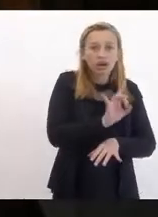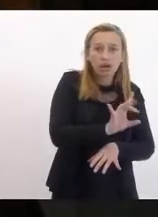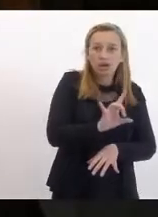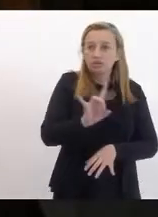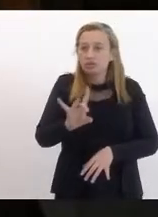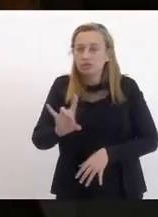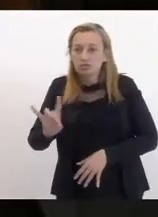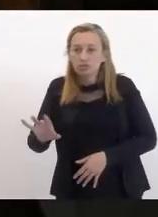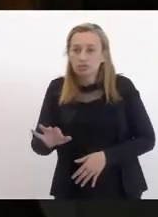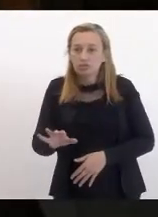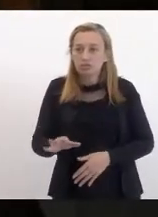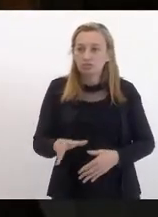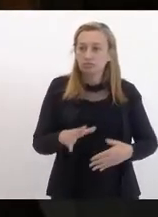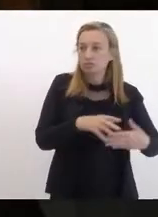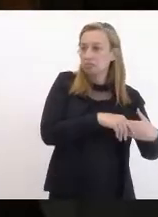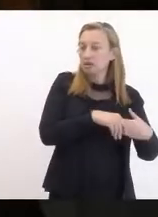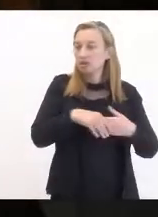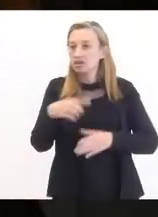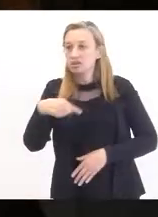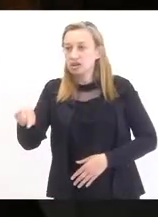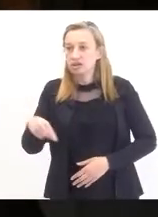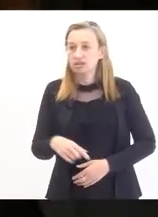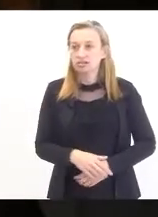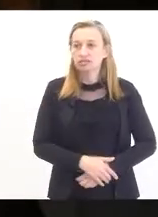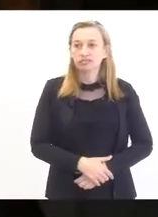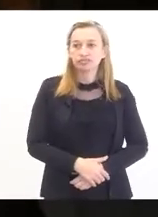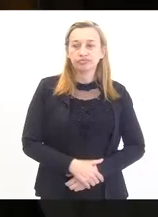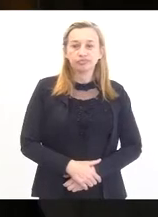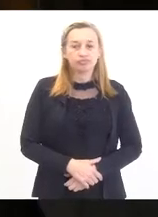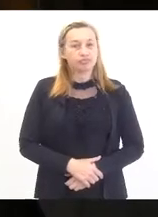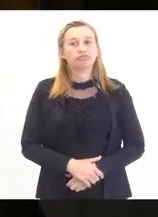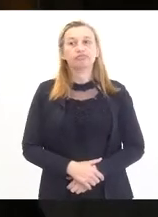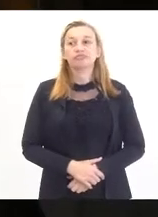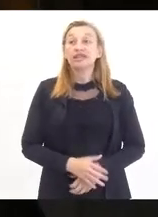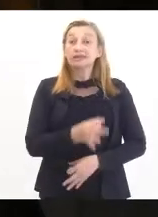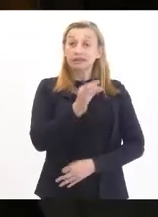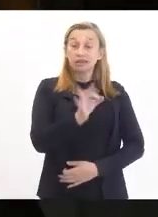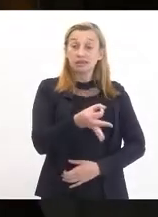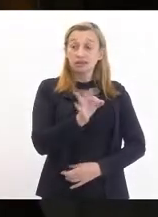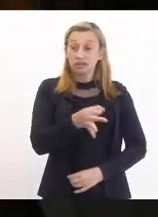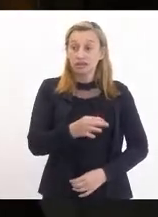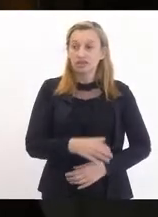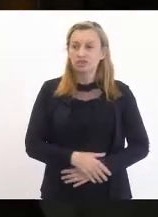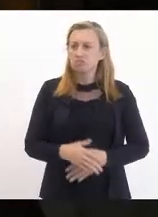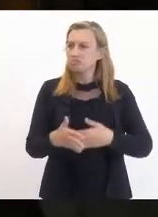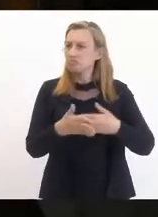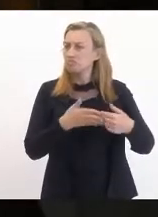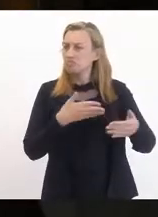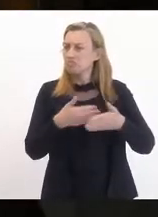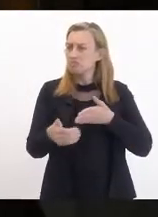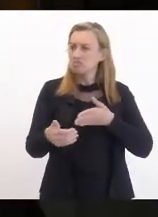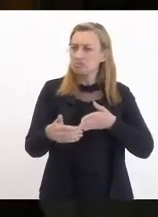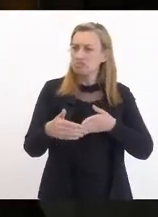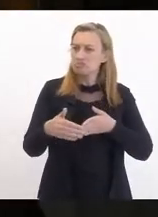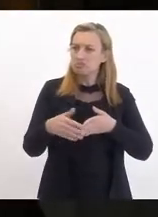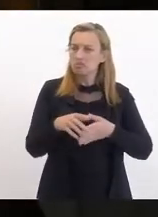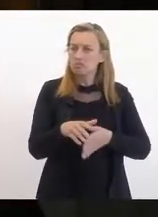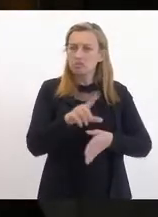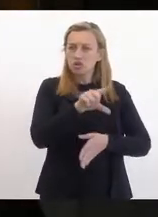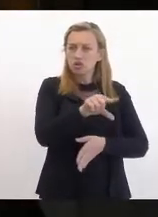leva o seu barco para uma direção, na certeza que qualquer direção